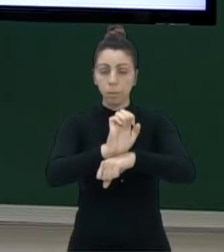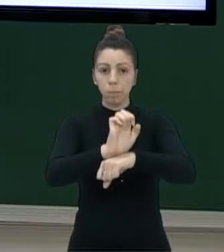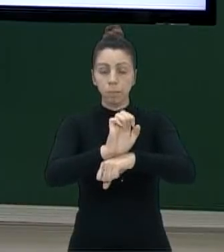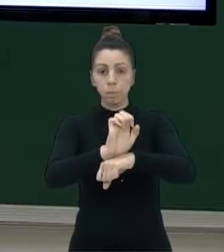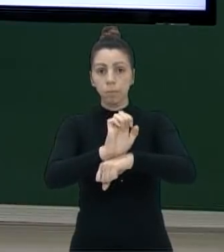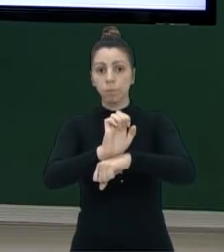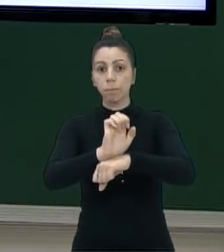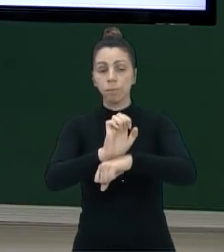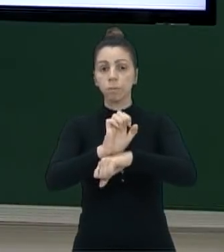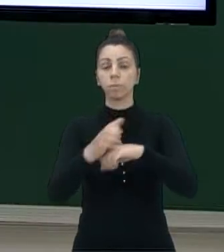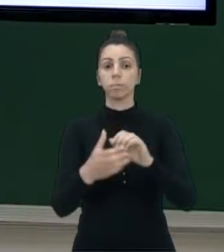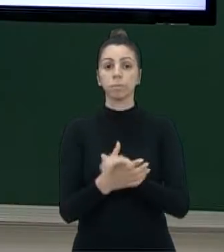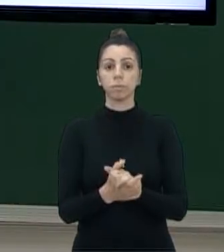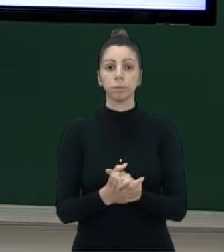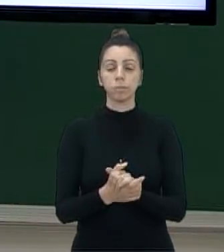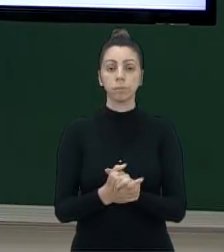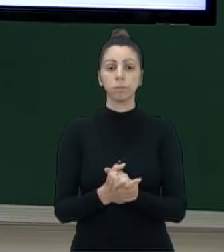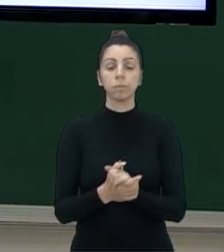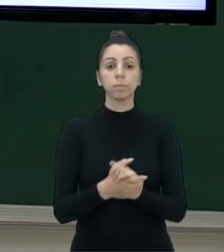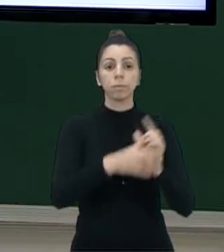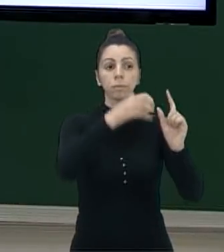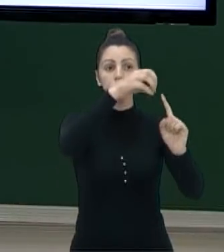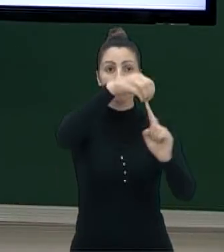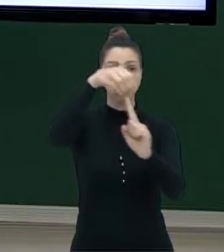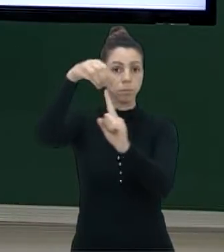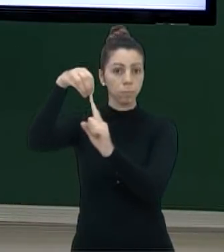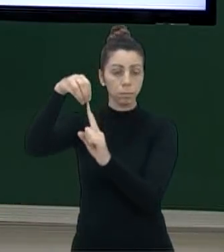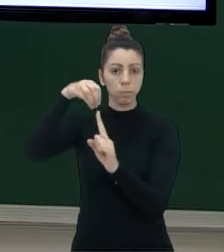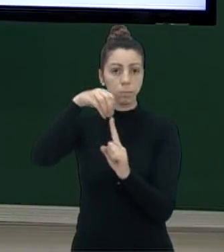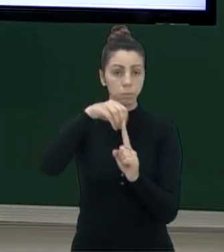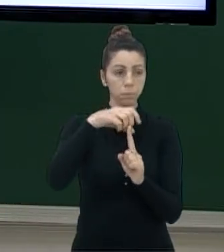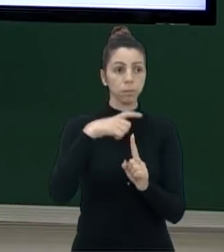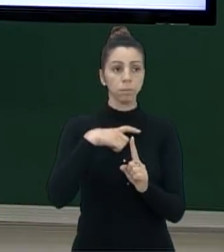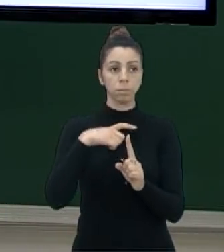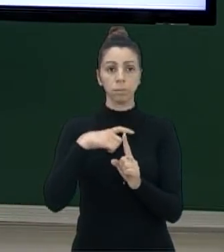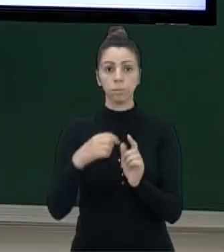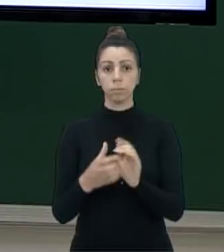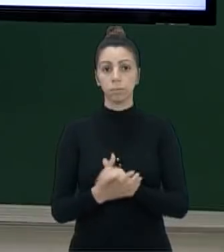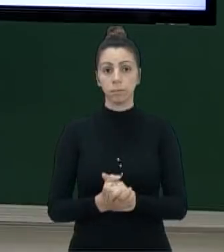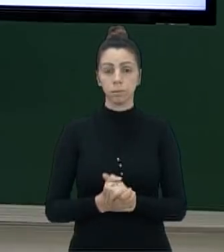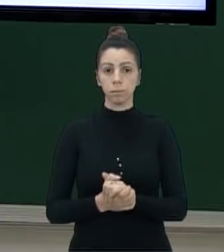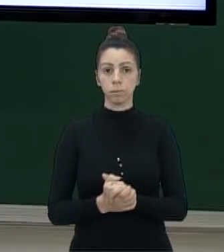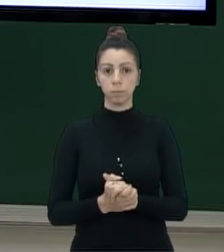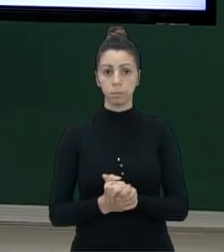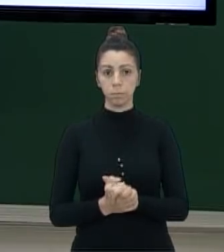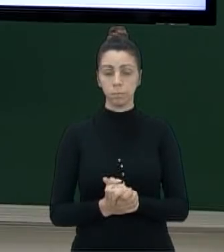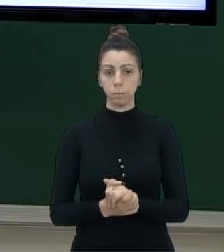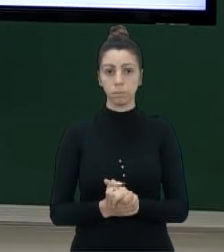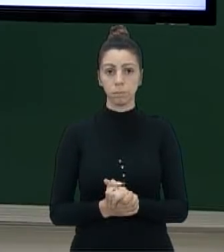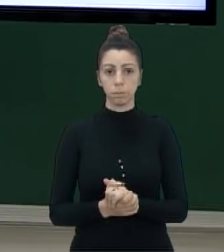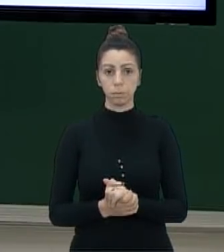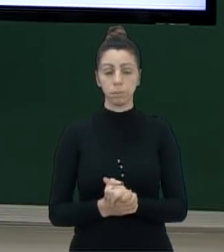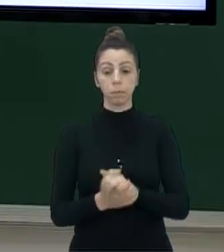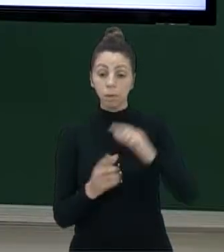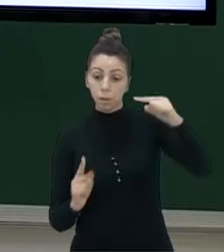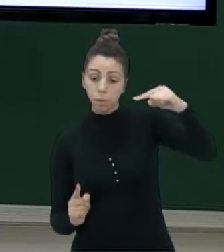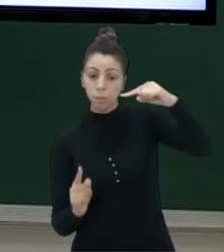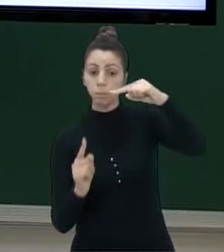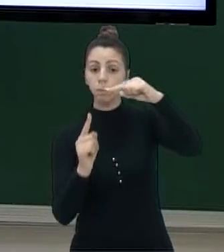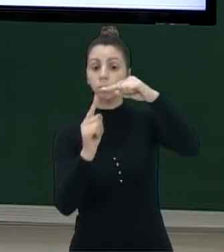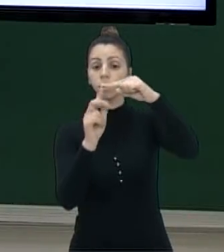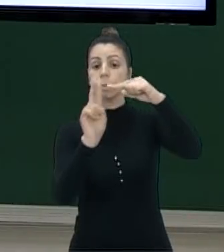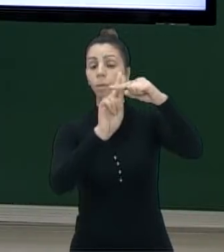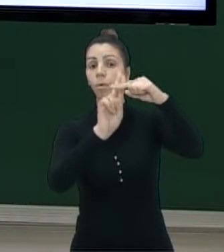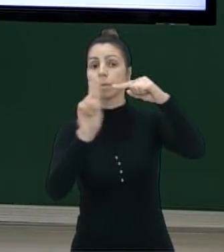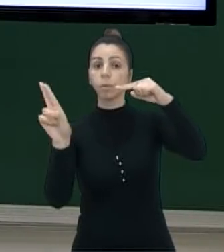os pontos se localizam. Então veja aqui, ó. Ele tem os pontos, é para passar o